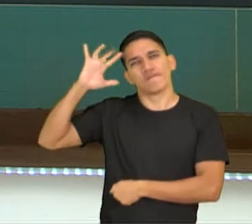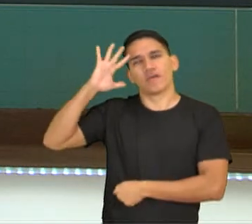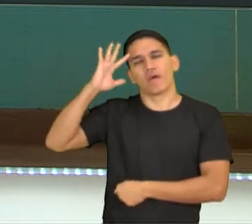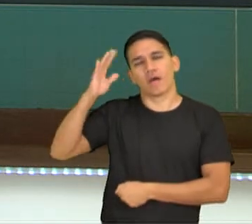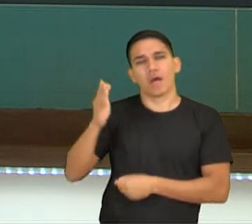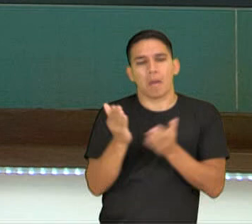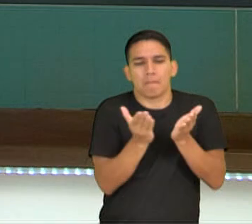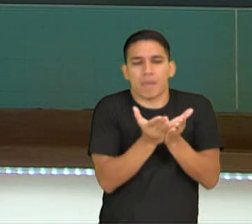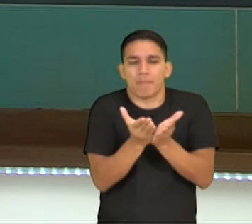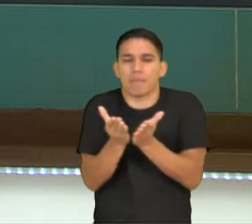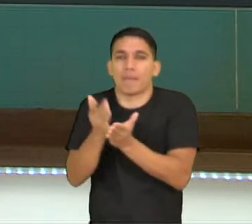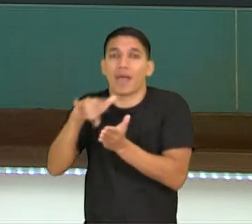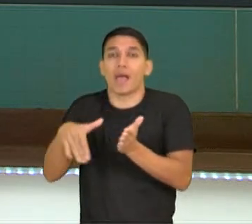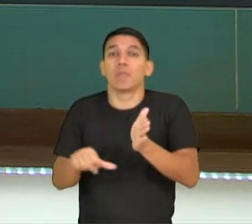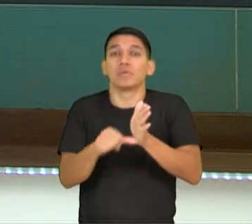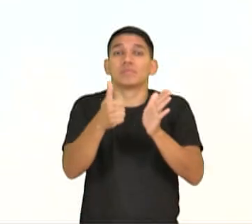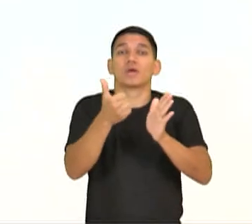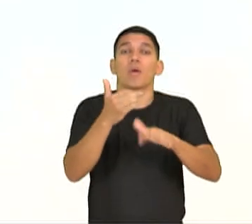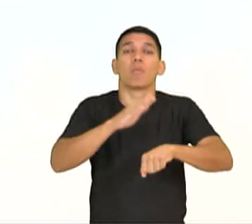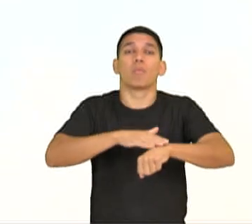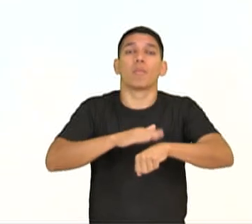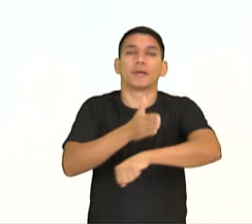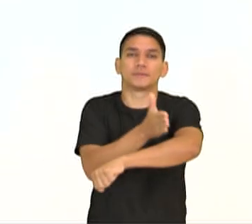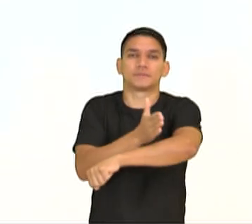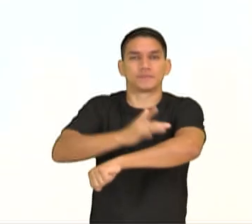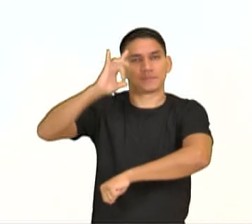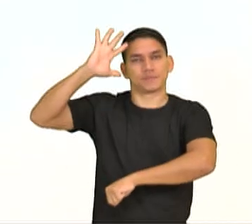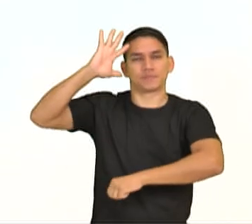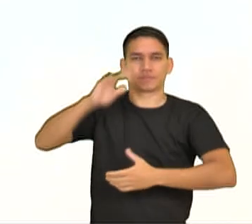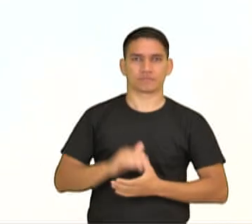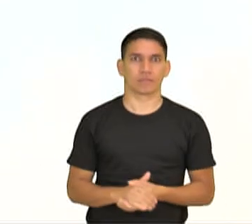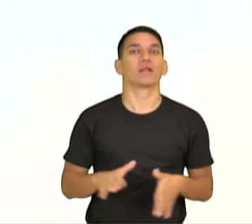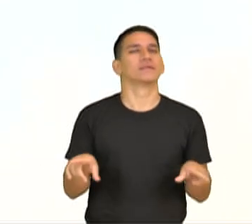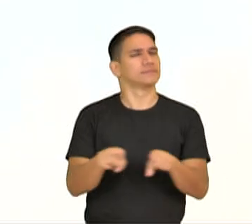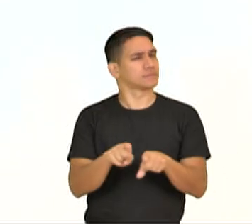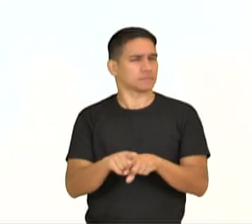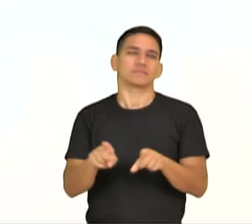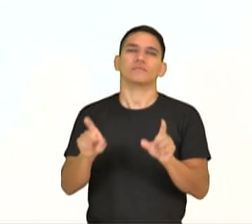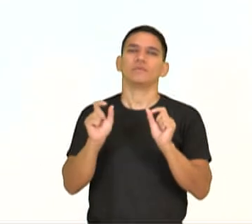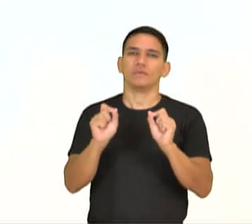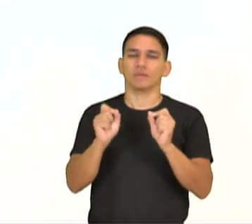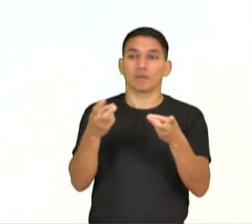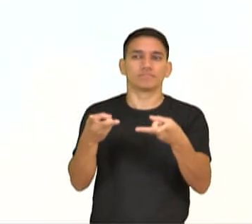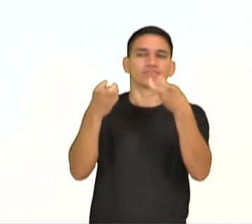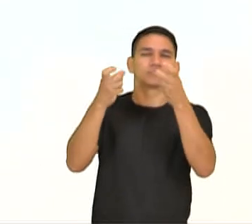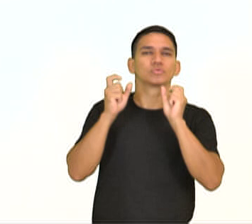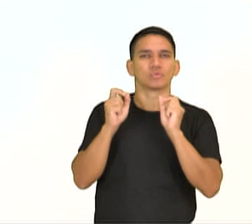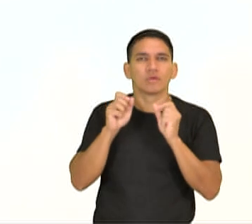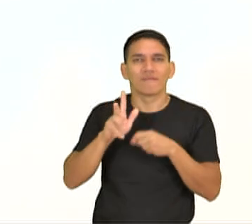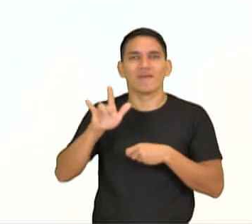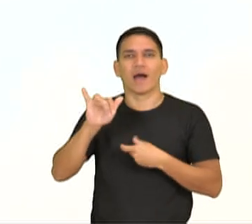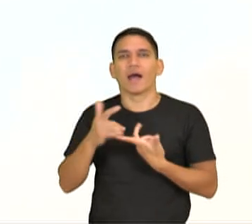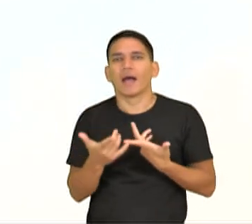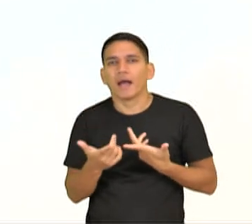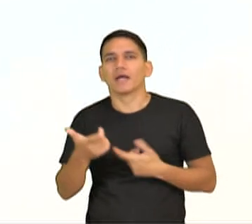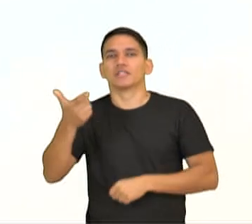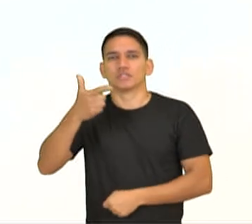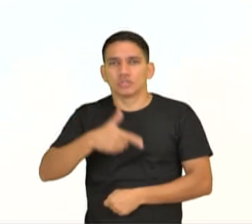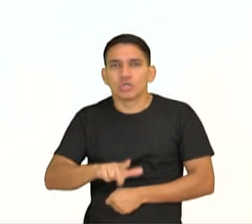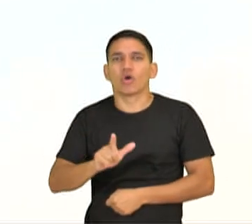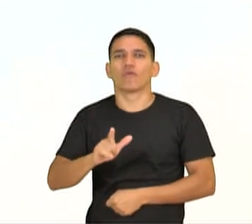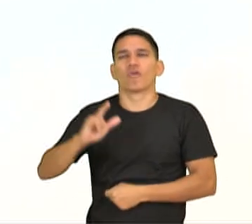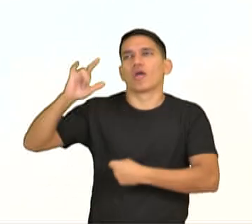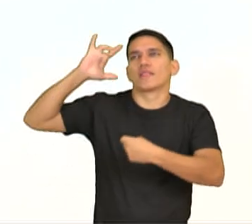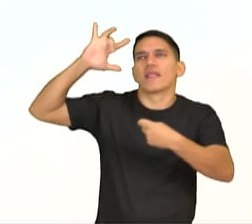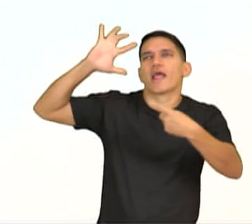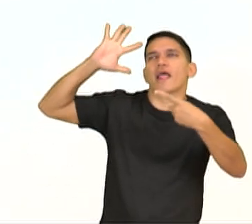da filosofia medieval. Também vamos ver com isso que vai ser revisitada essa teoria, e